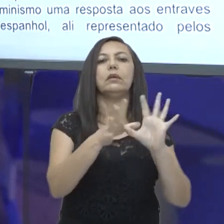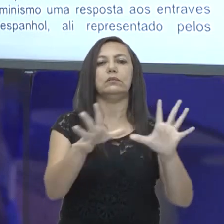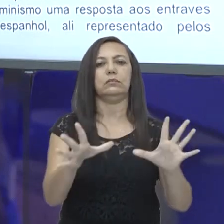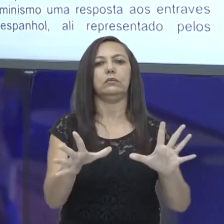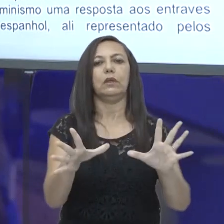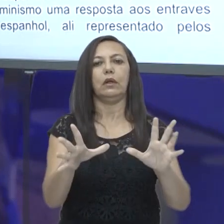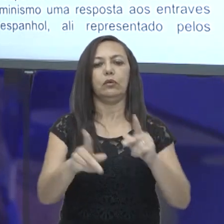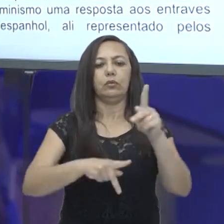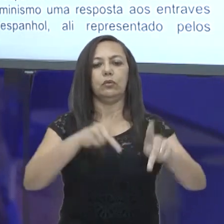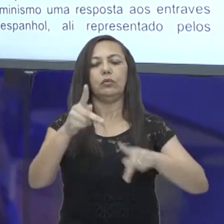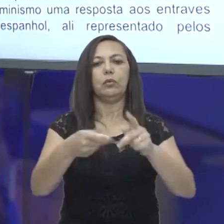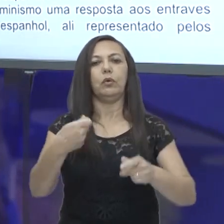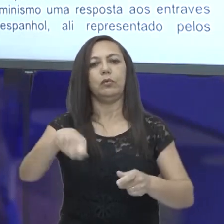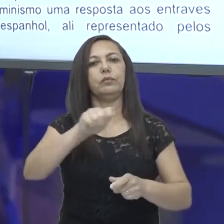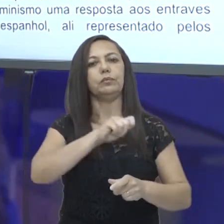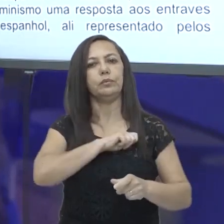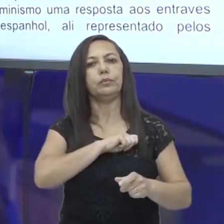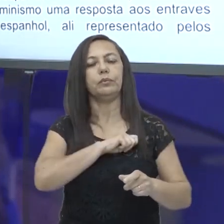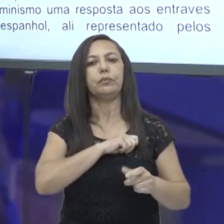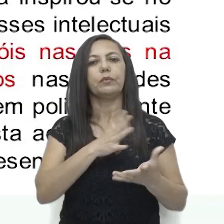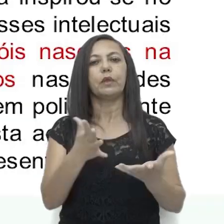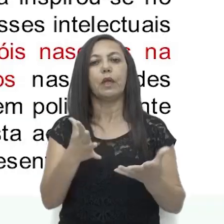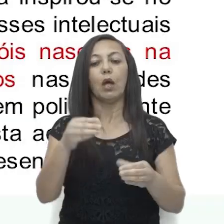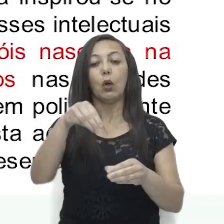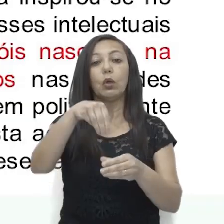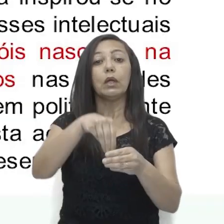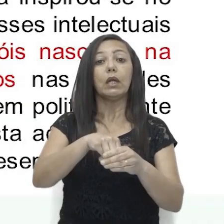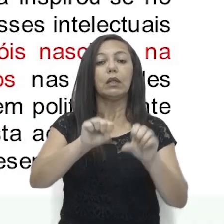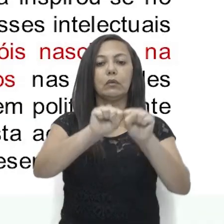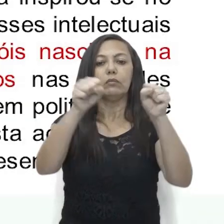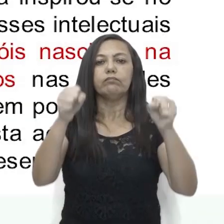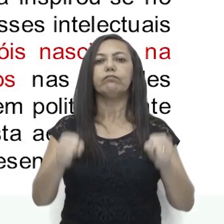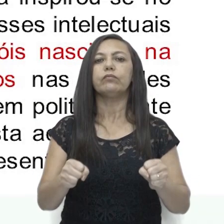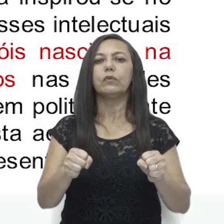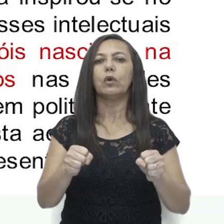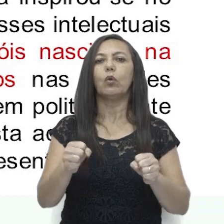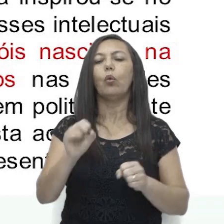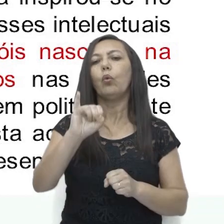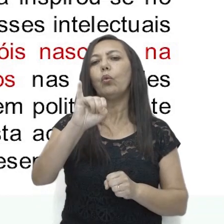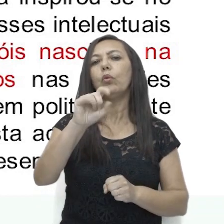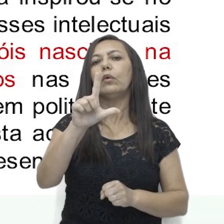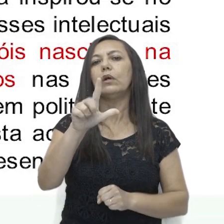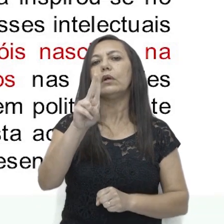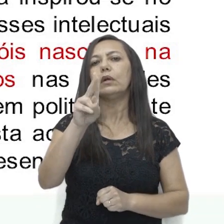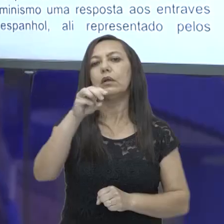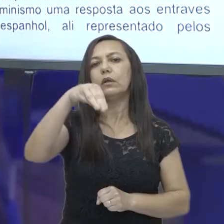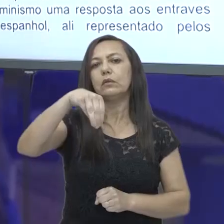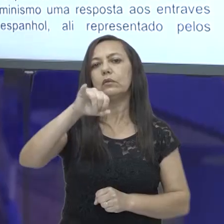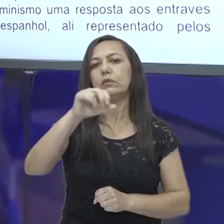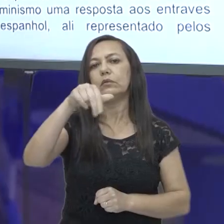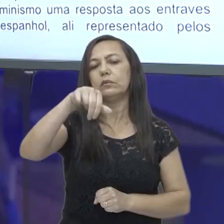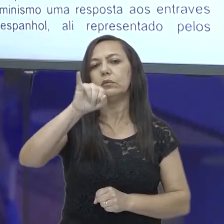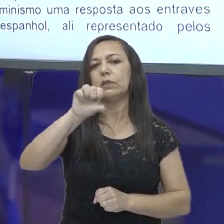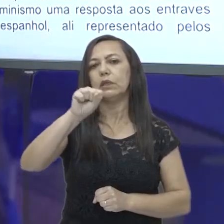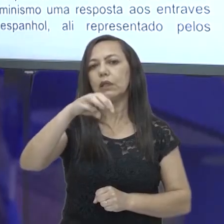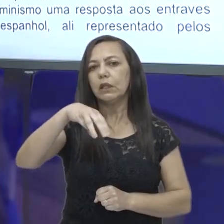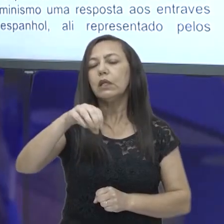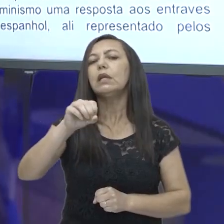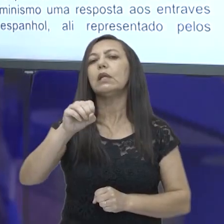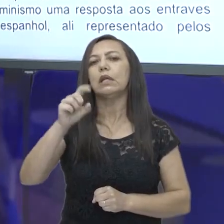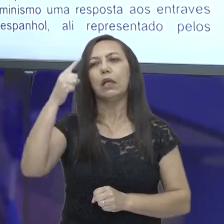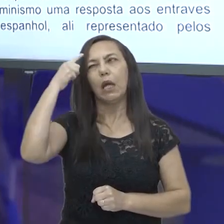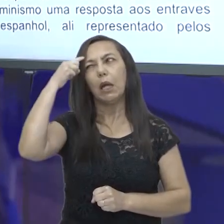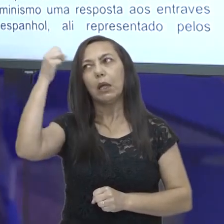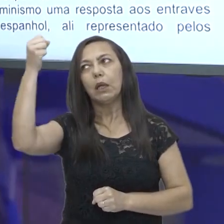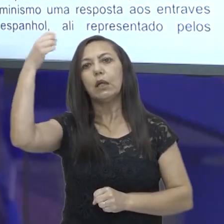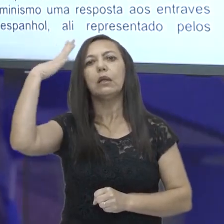Francesa, ok? E por isso que dentro desse sistema, o iluminismo, ele traz grandes respostas